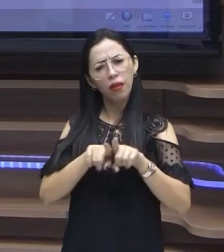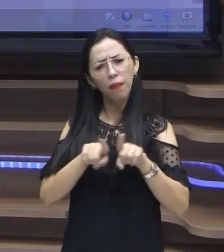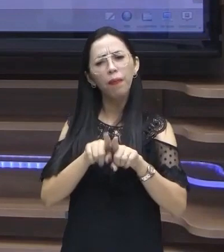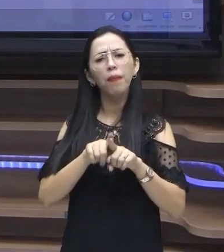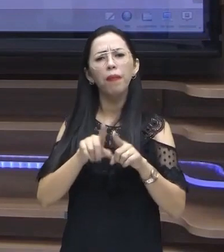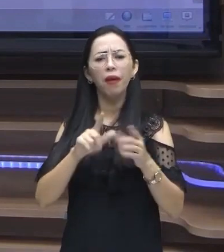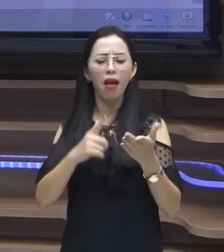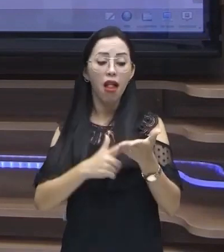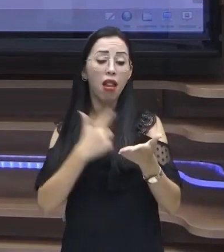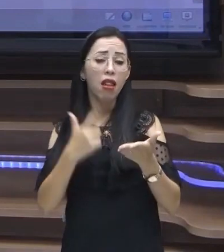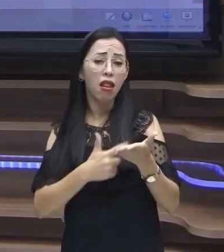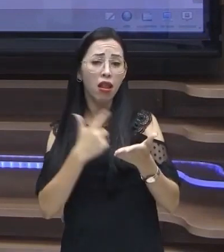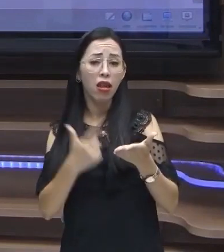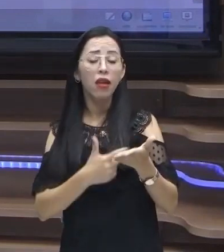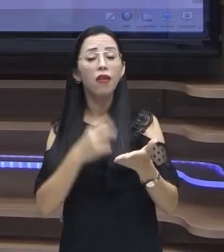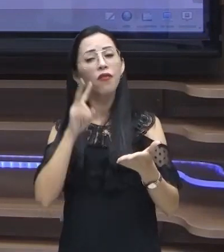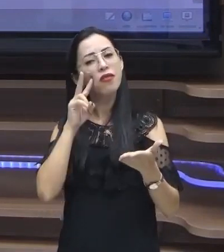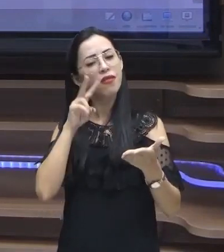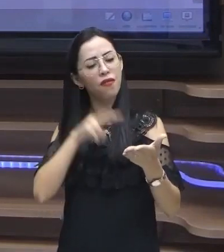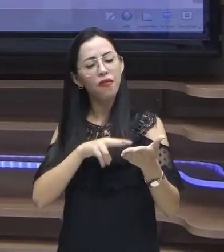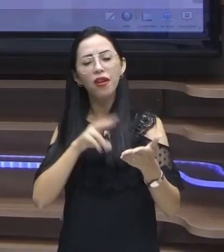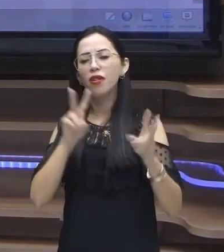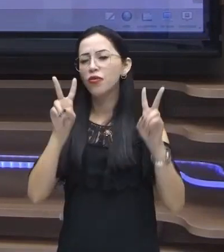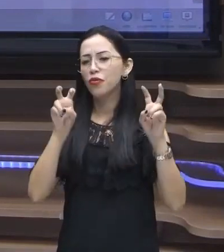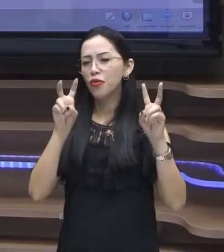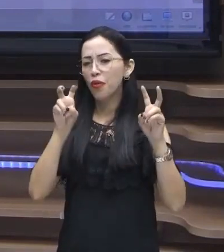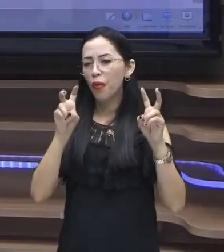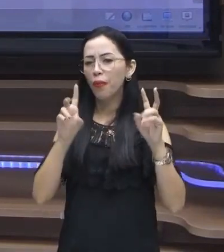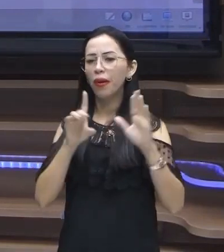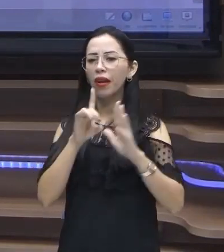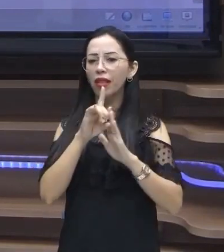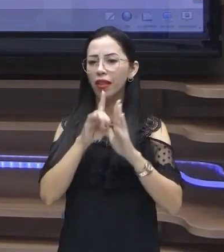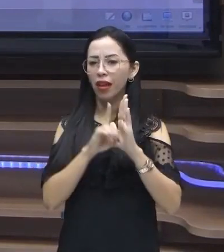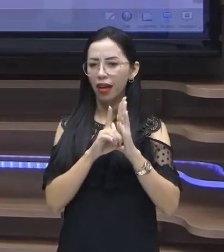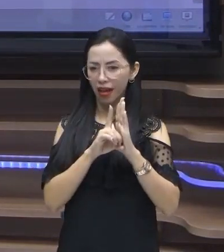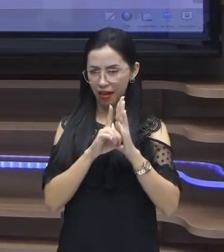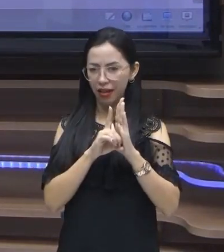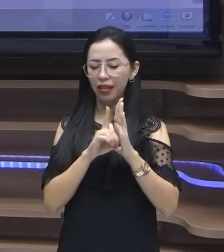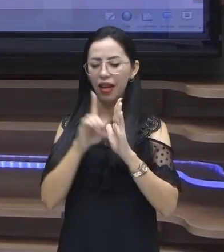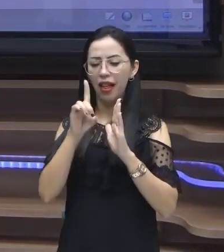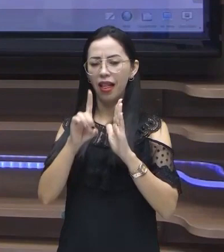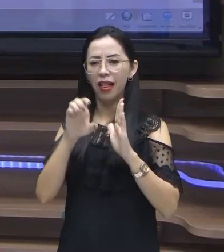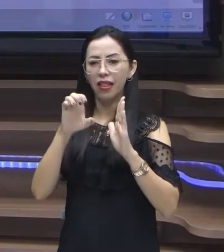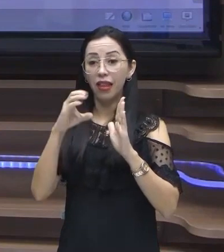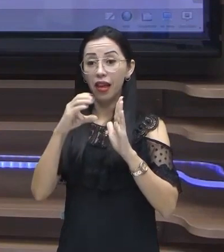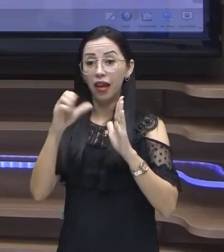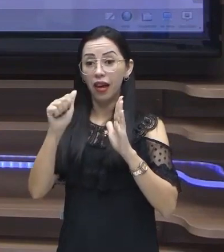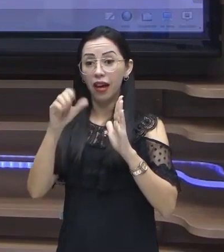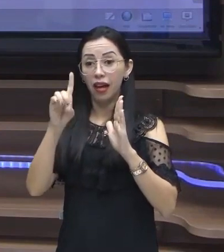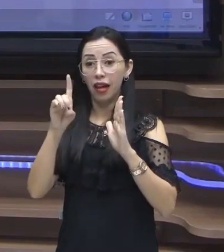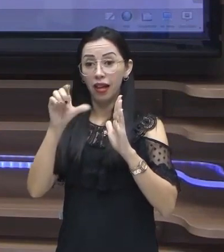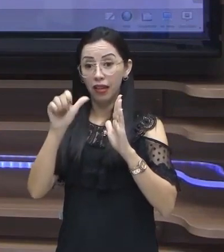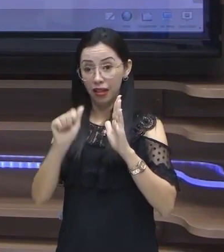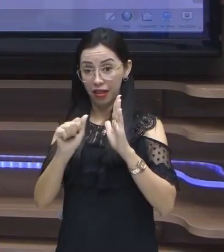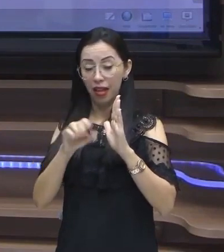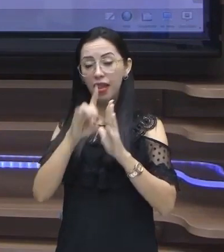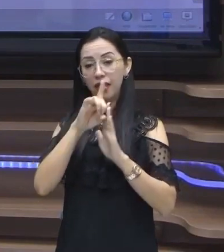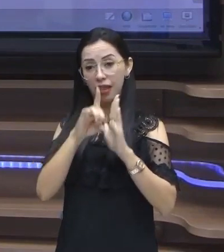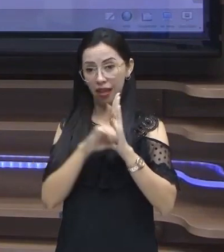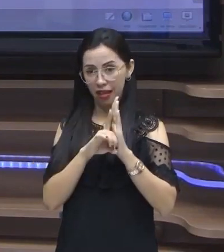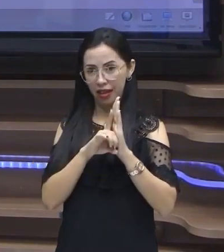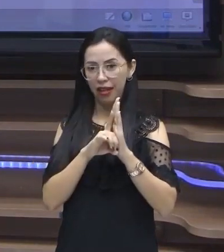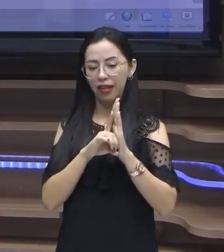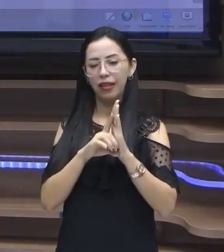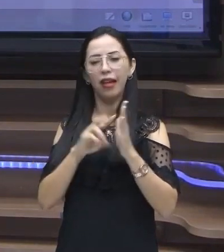questão da década, se passaram uma década, tá certo? E uma década é o período de quanto? De 10 anos. Vamos